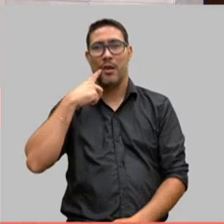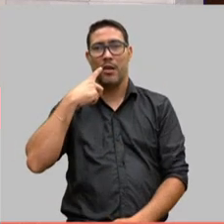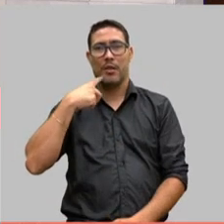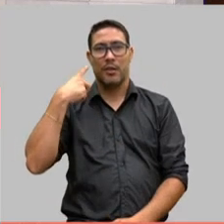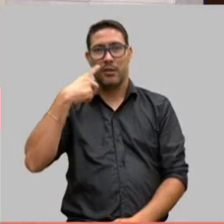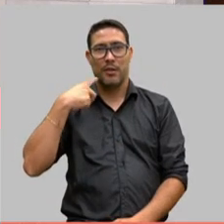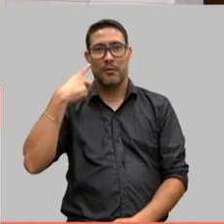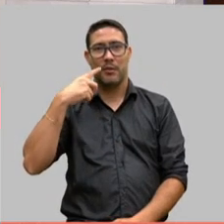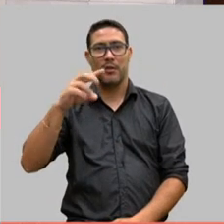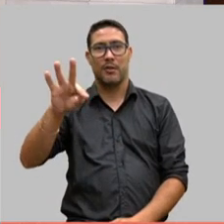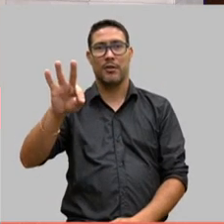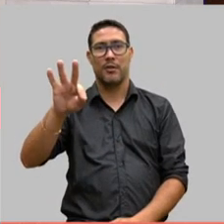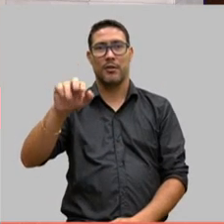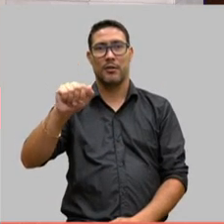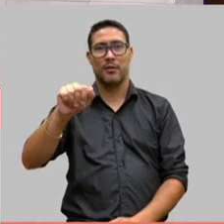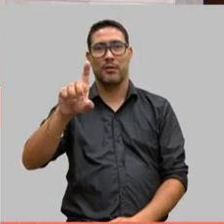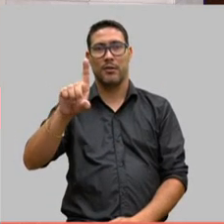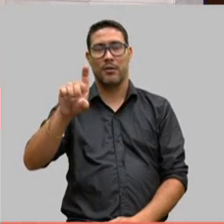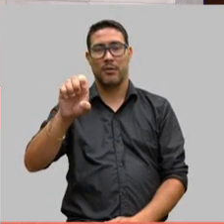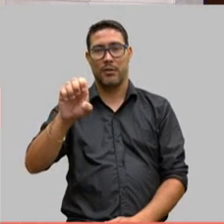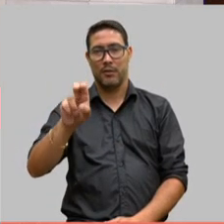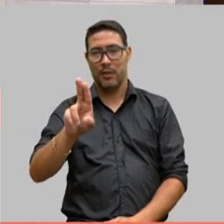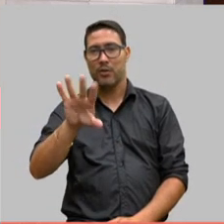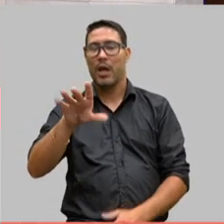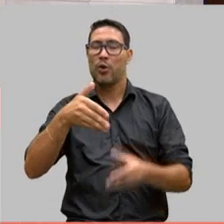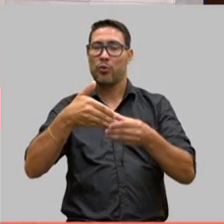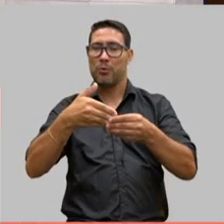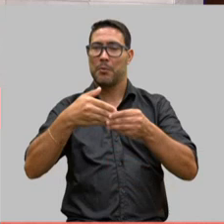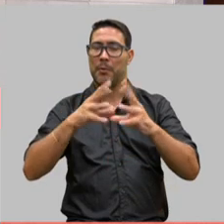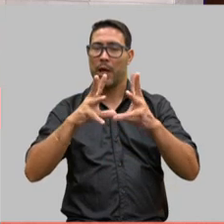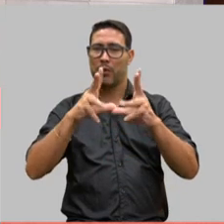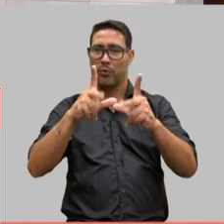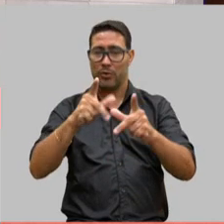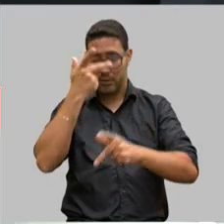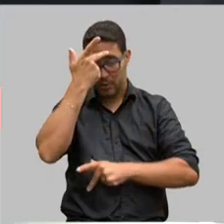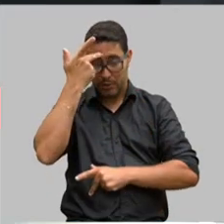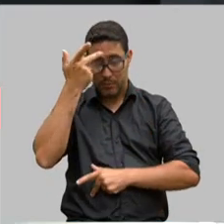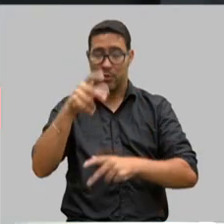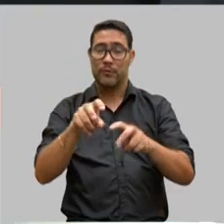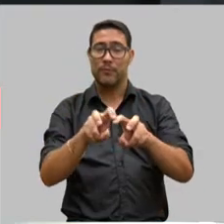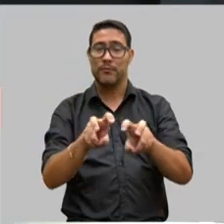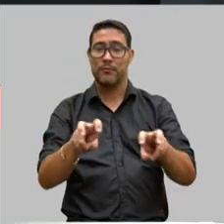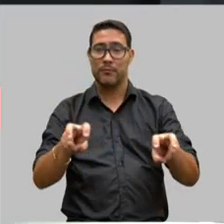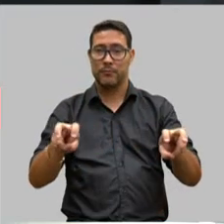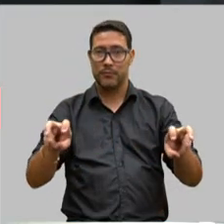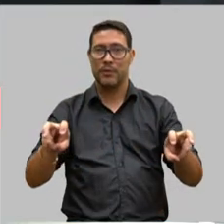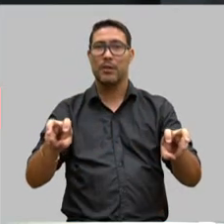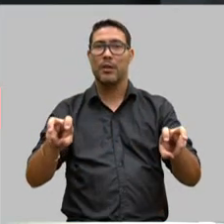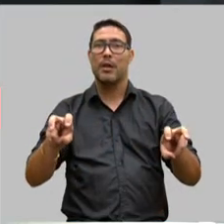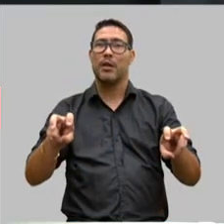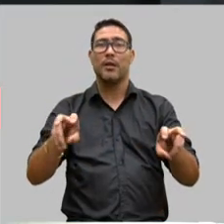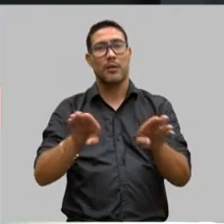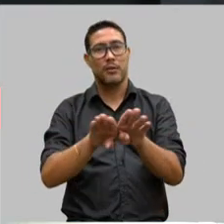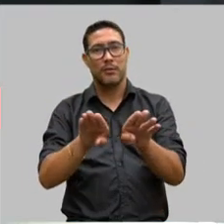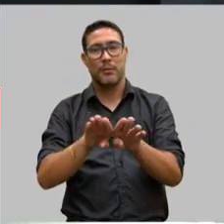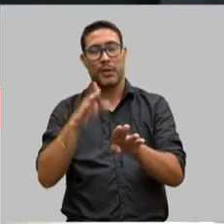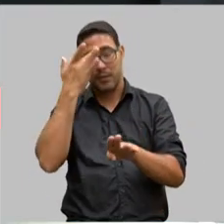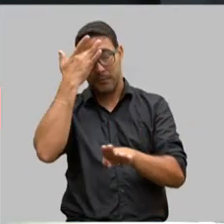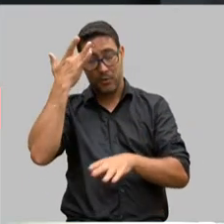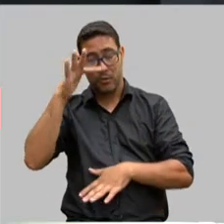a todos na mesa, a todos os presentes aqui de forma presencial e também àqueles que